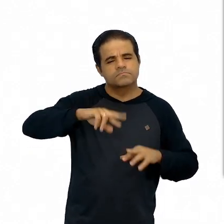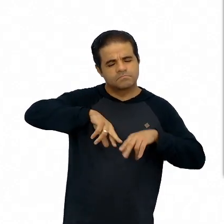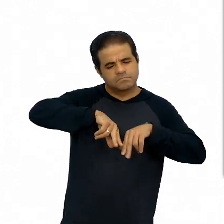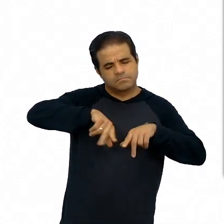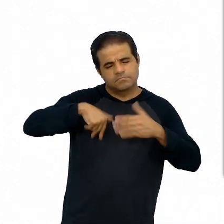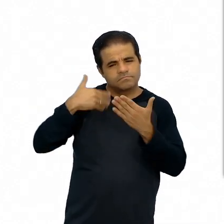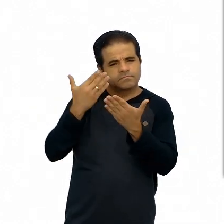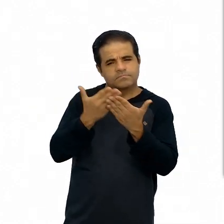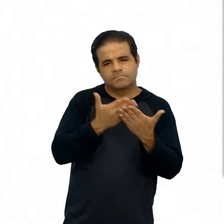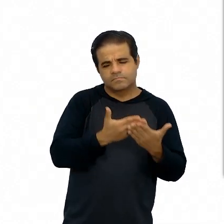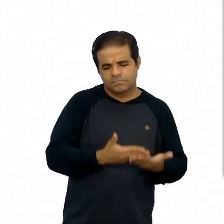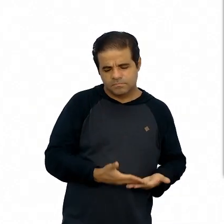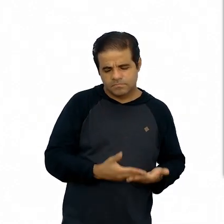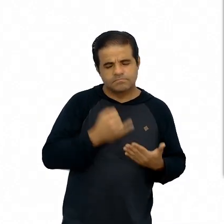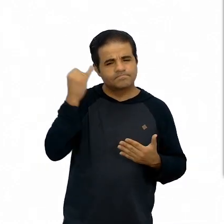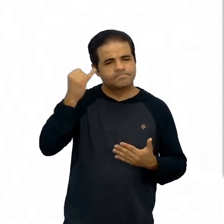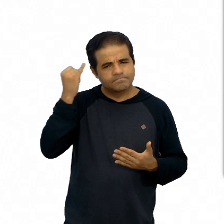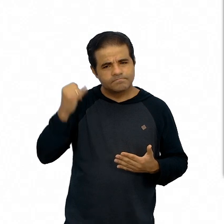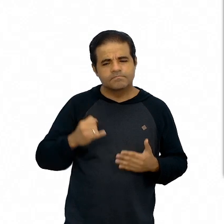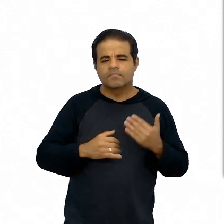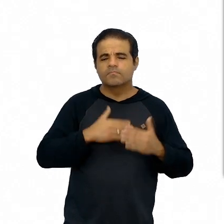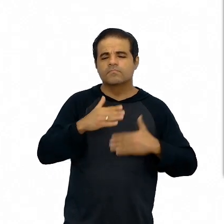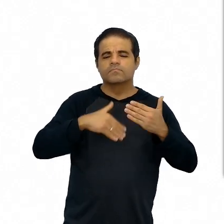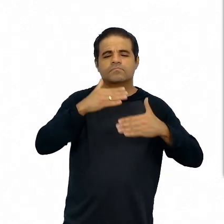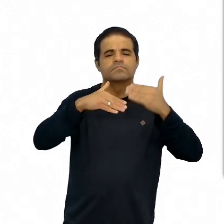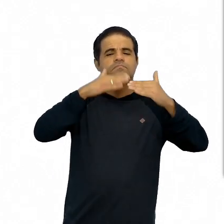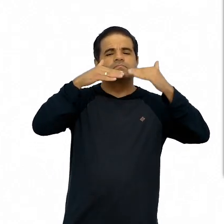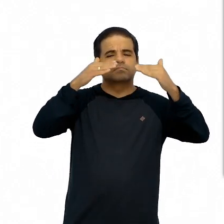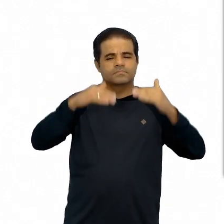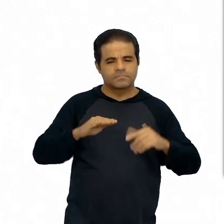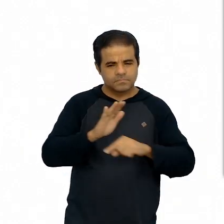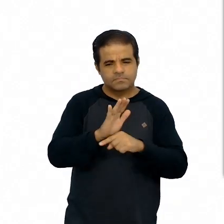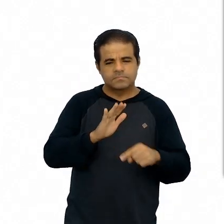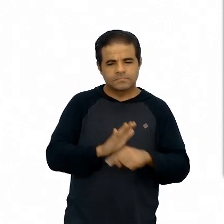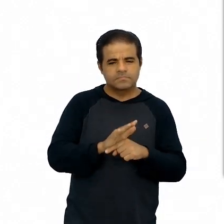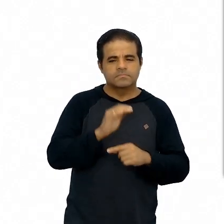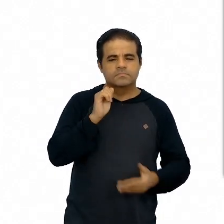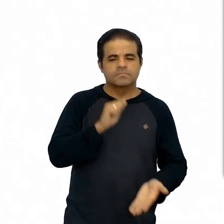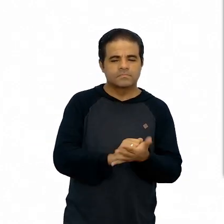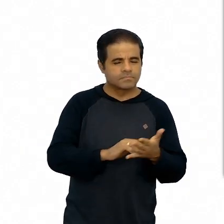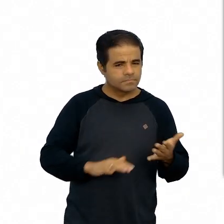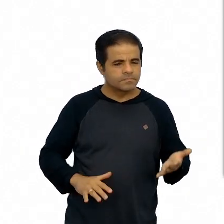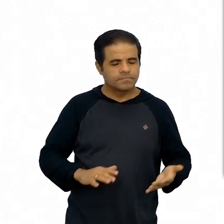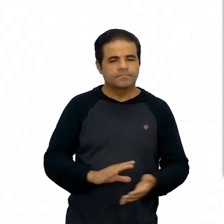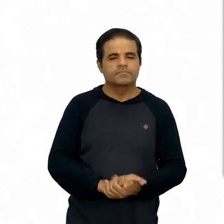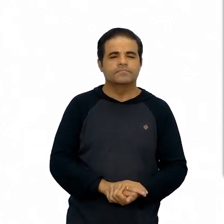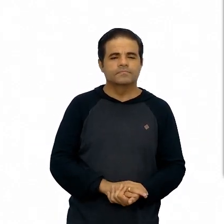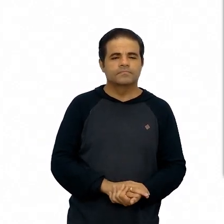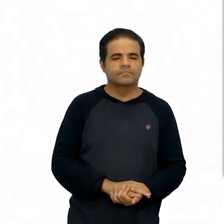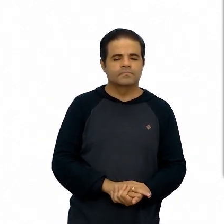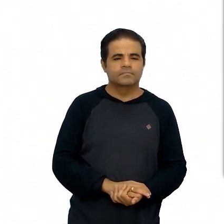dos estudantes importantes para o desenvolvimento das atividades.